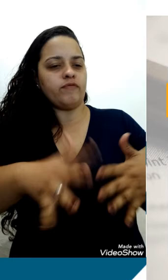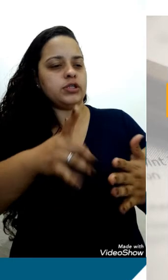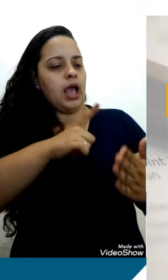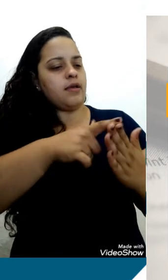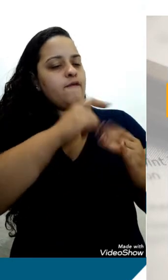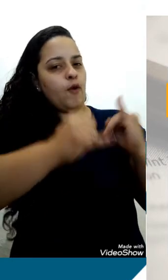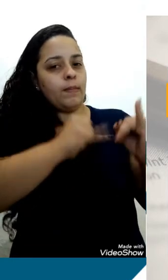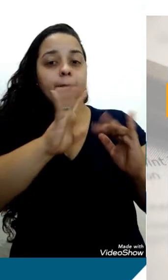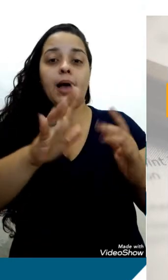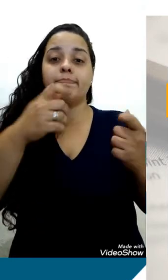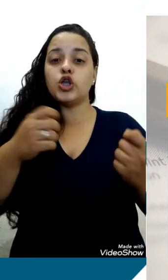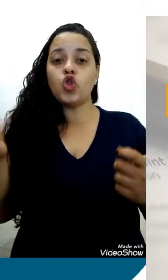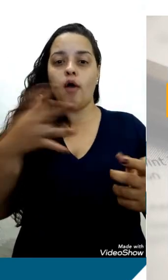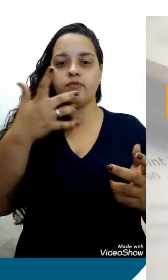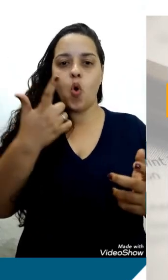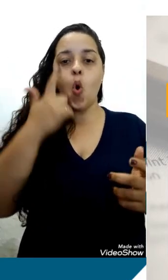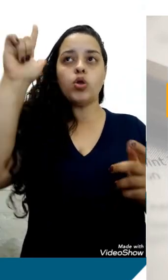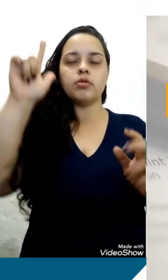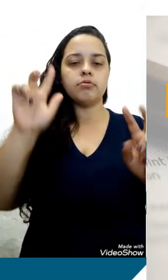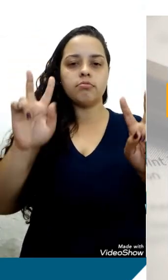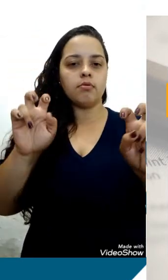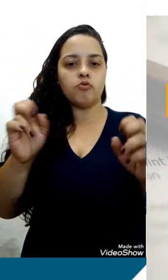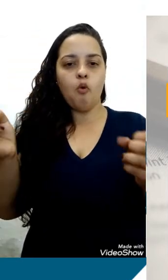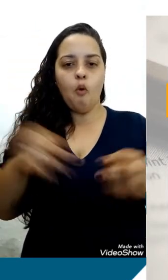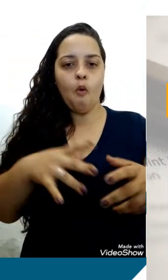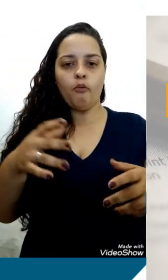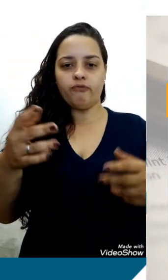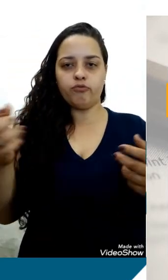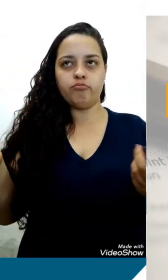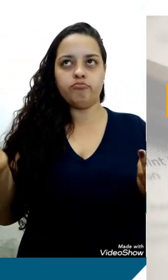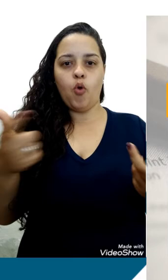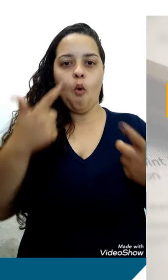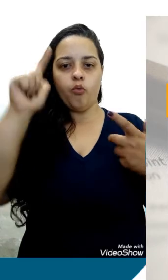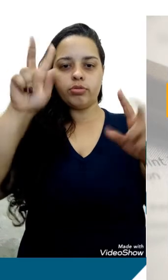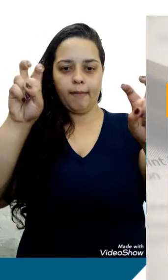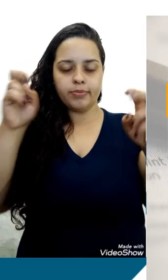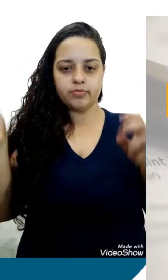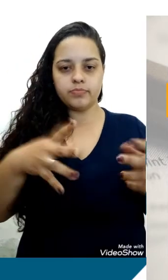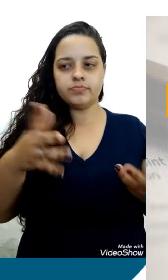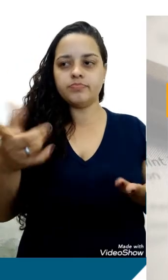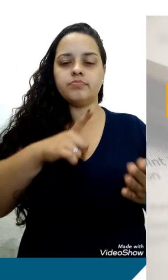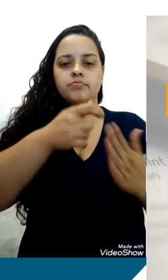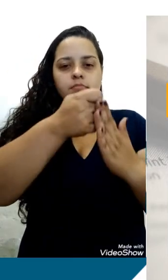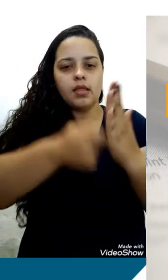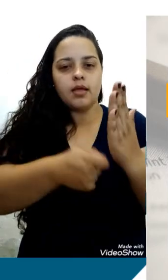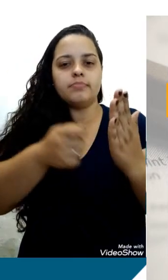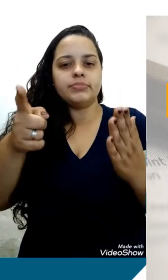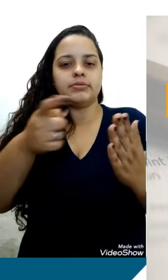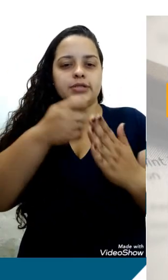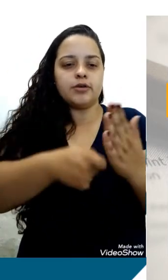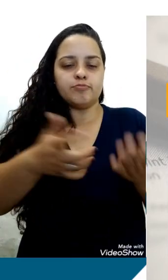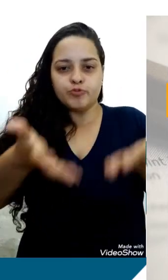copie frases do repertório, nem se baseie no repertório sociocultural que está nos textos motivadores. Tudo